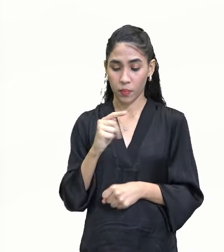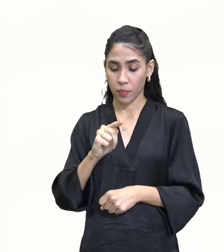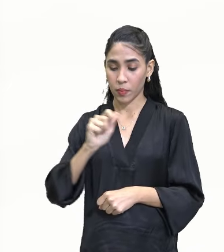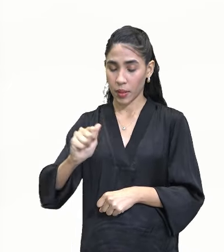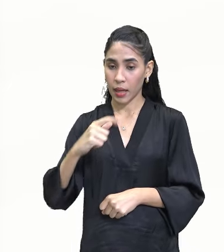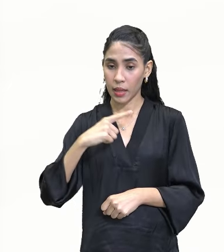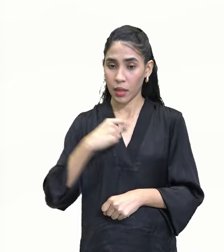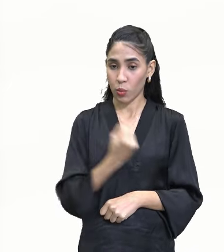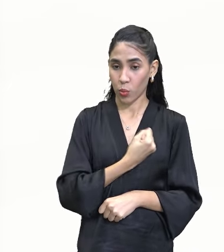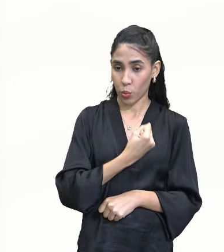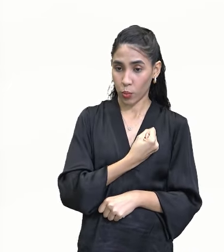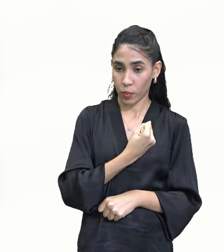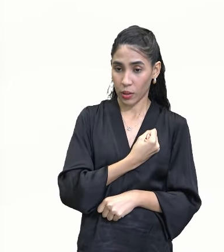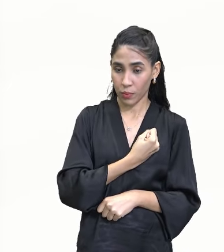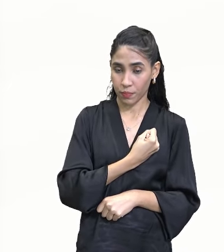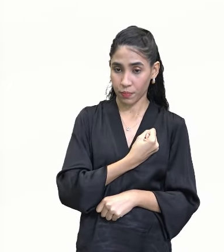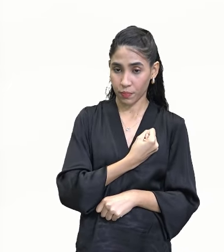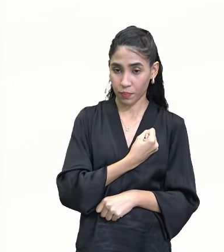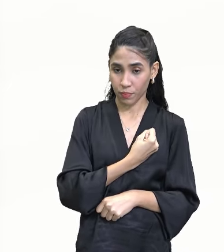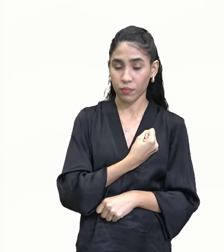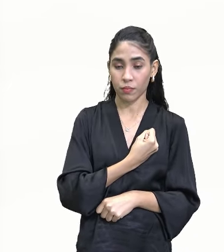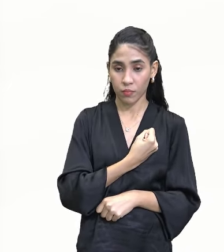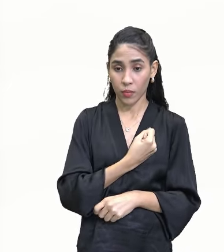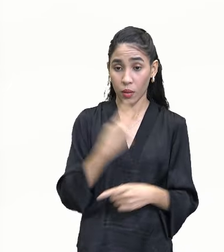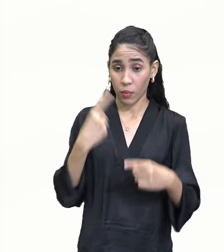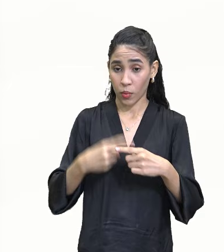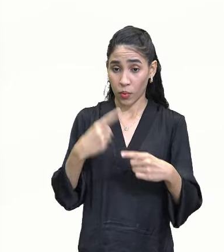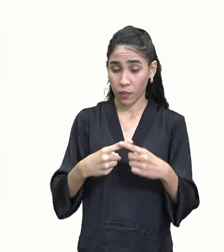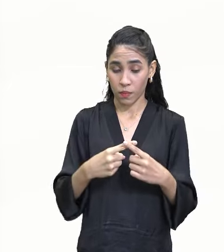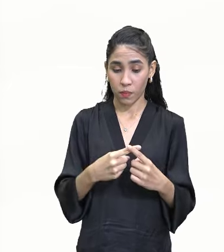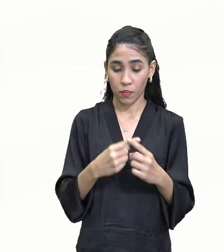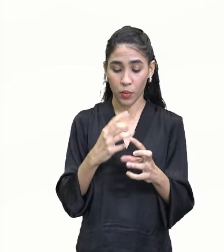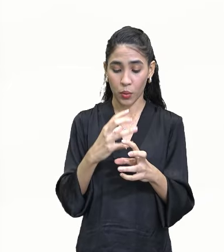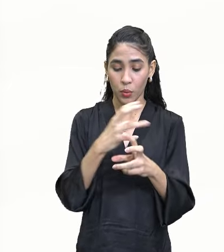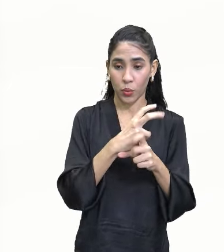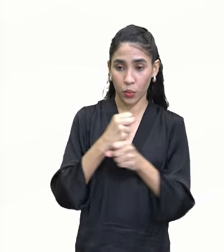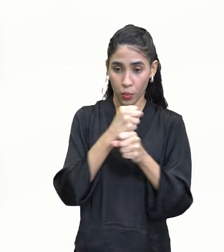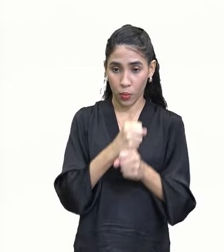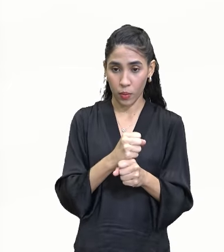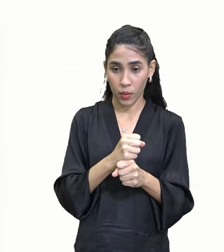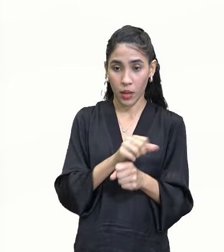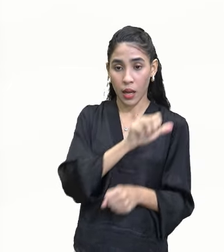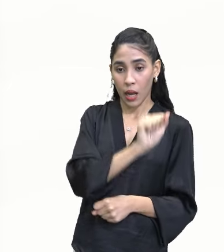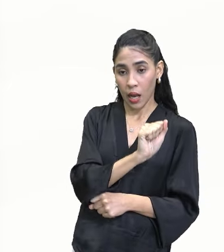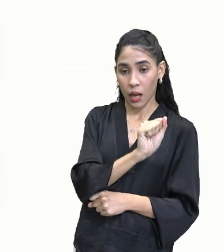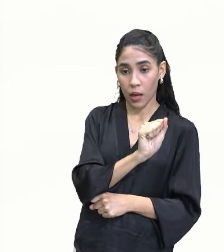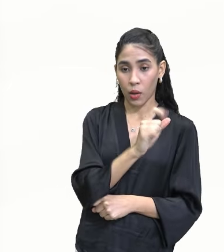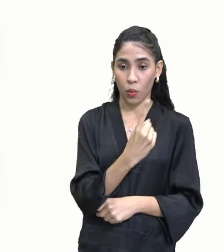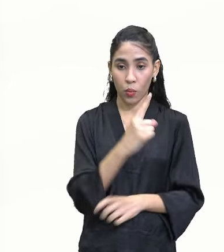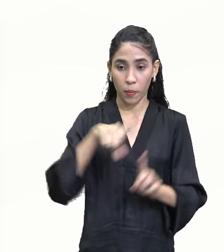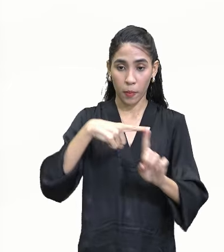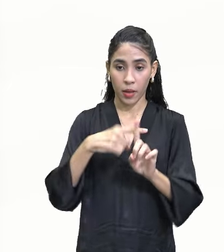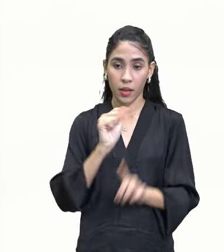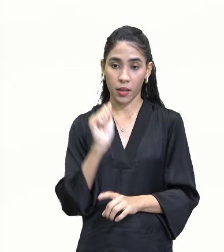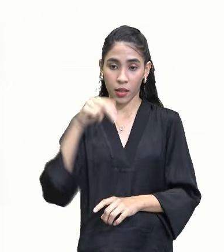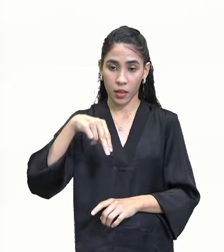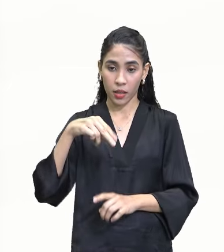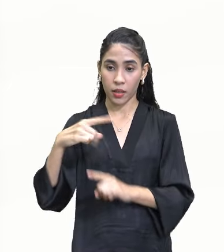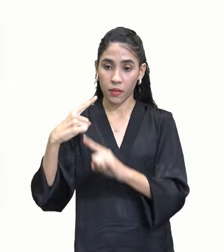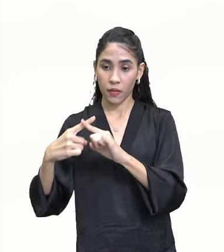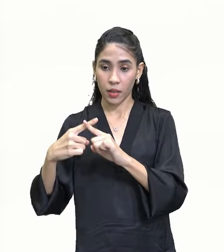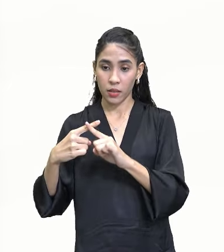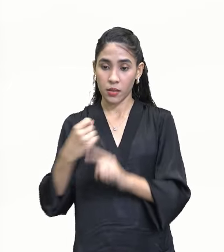número de termos. Porque a soma da PA é o A1 mais o AN vezes